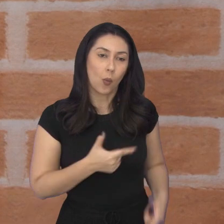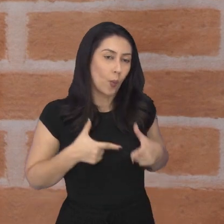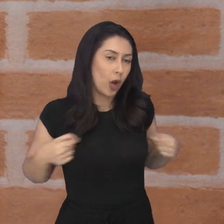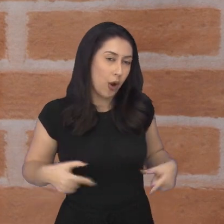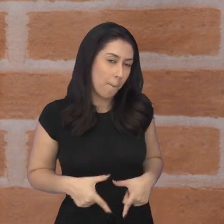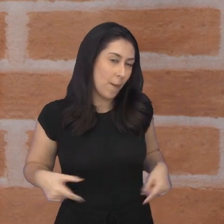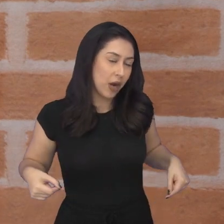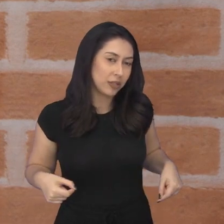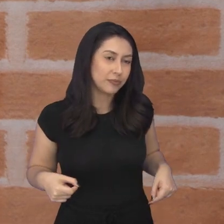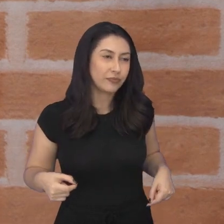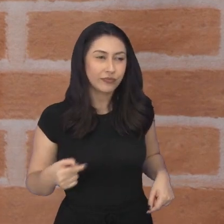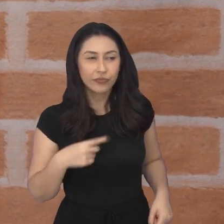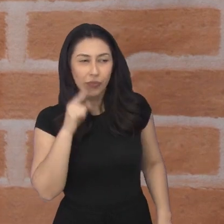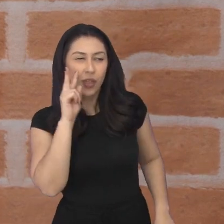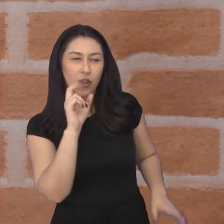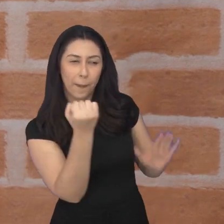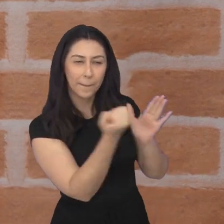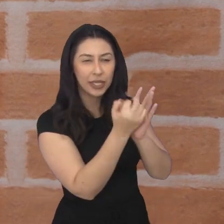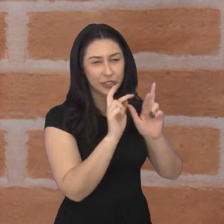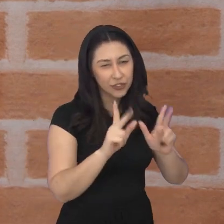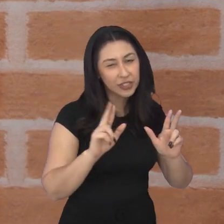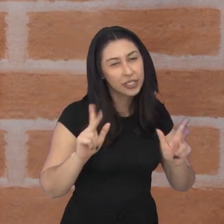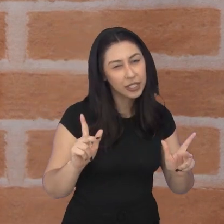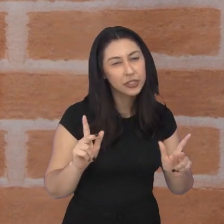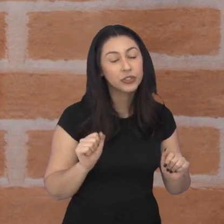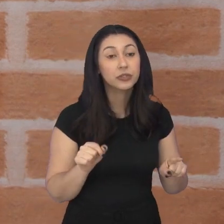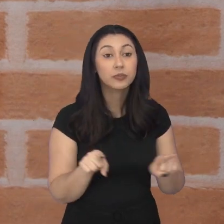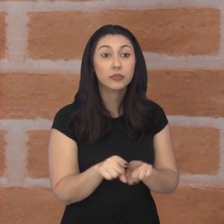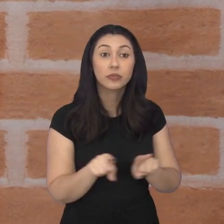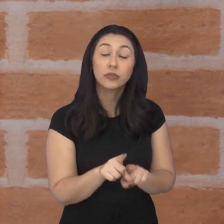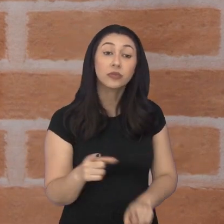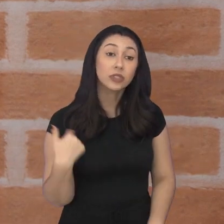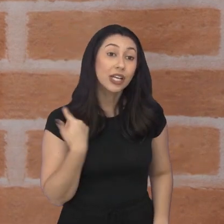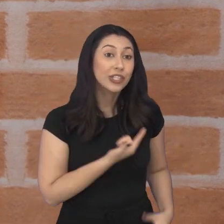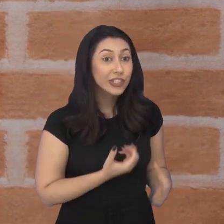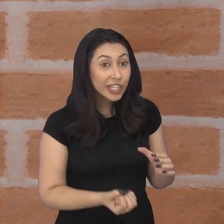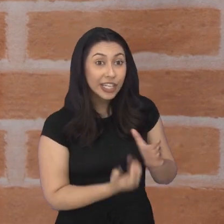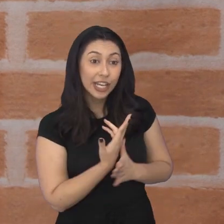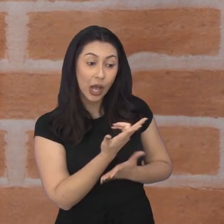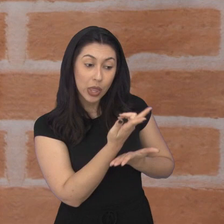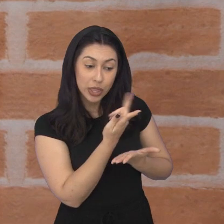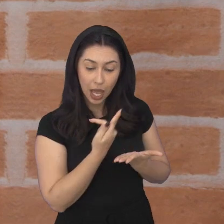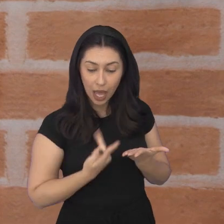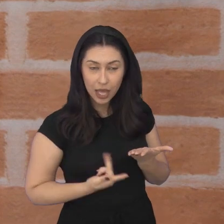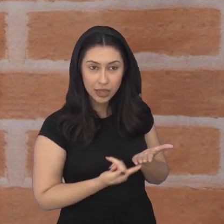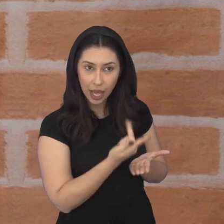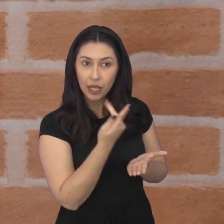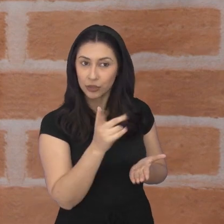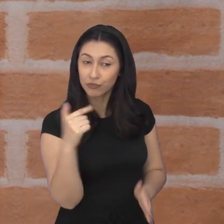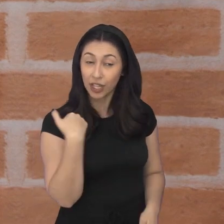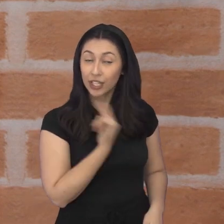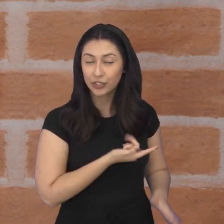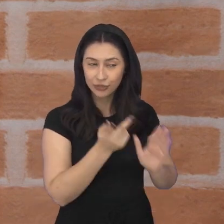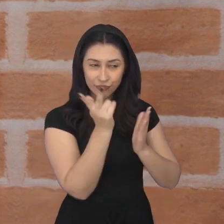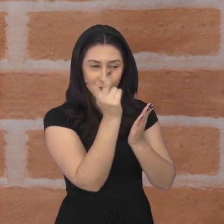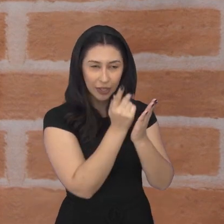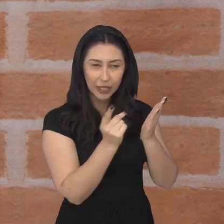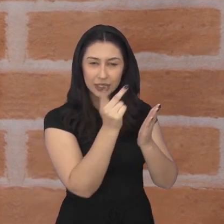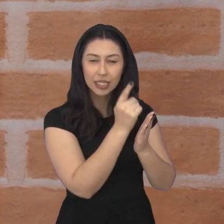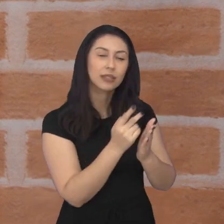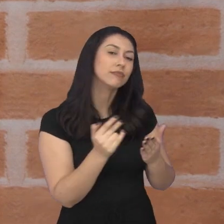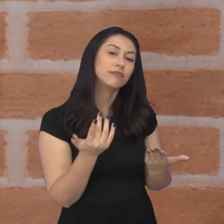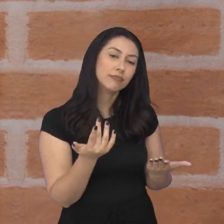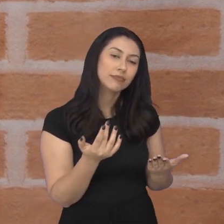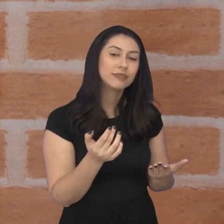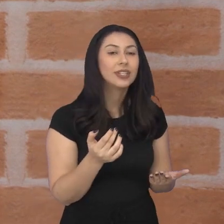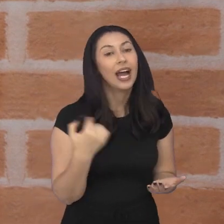que eu acho, né, de outras marcas, ou enfim, algumas vezes que a gente está fazendo, que a gente que cria as nossas estampas são todas exclusivas, a gente que desenha as estampas. Então a gente óbvio